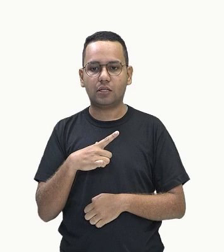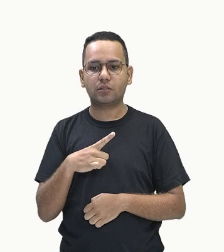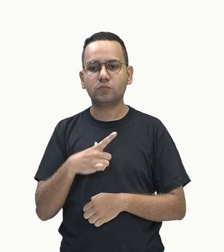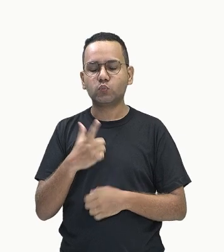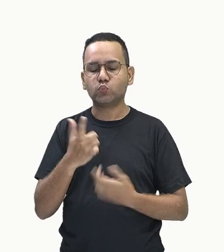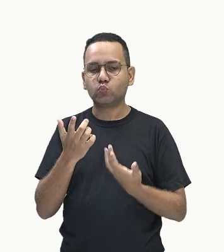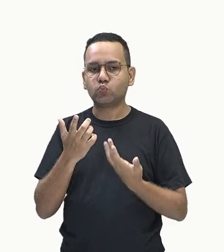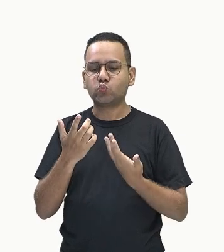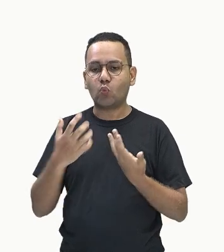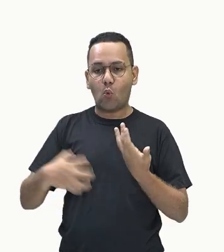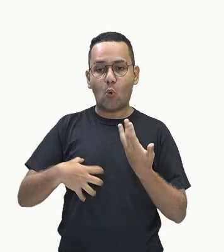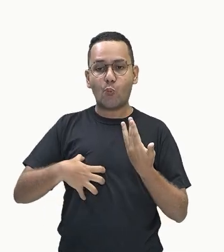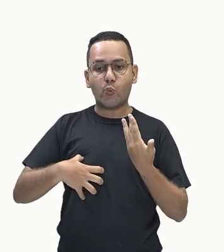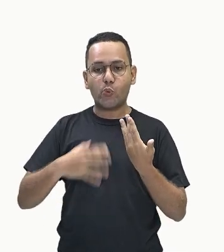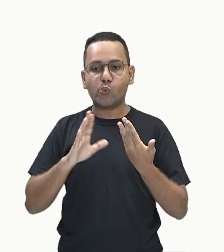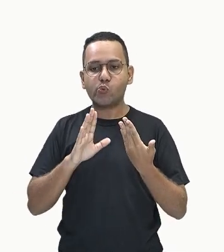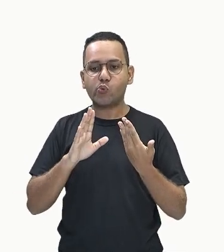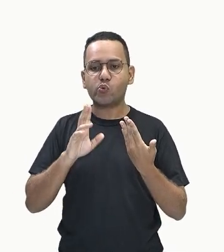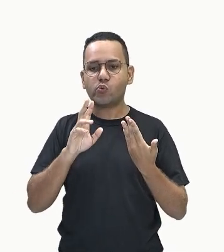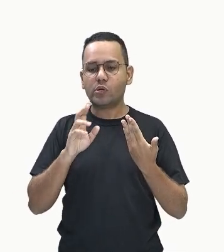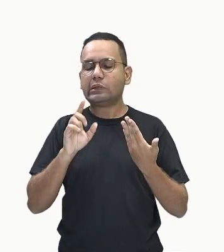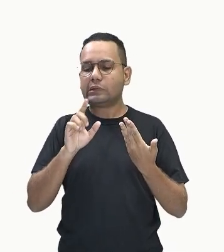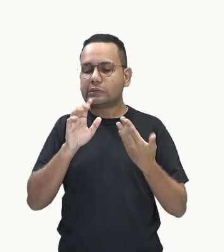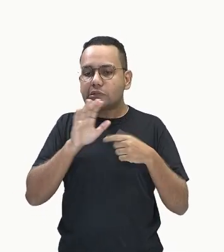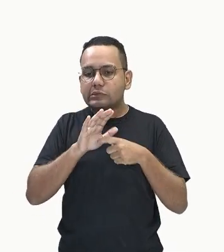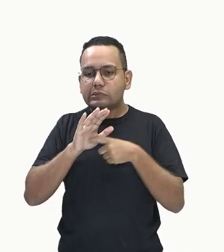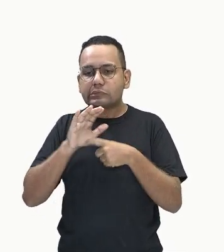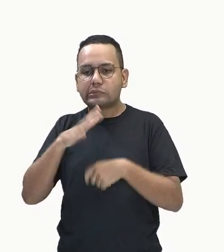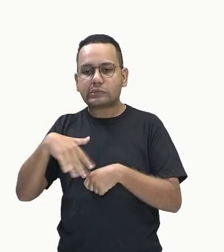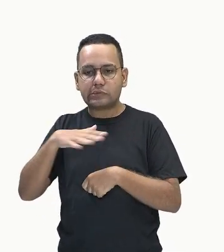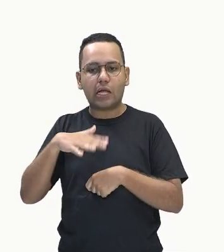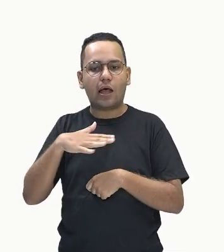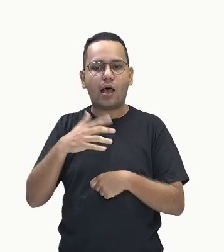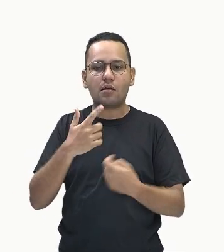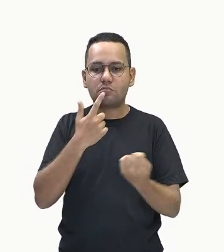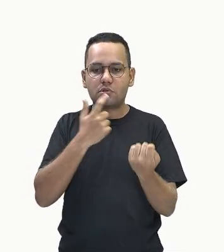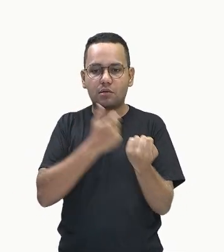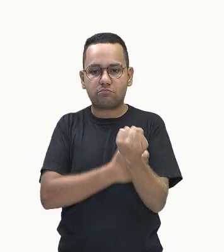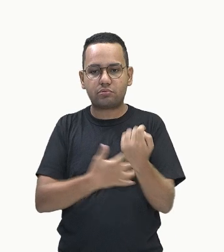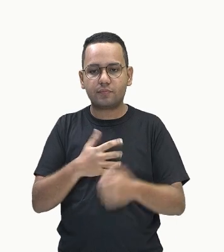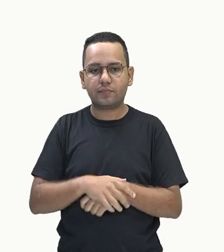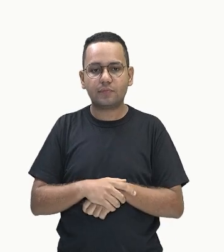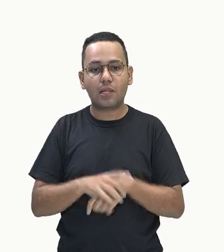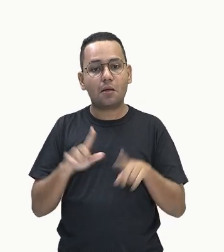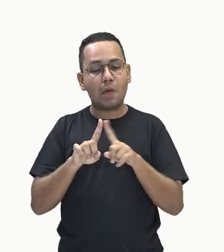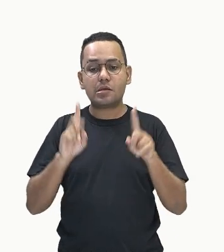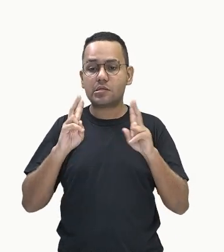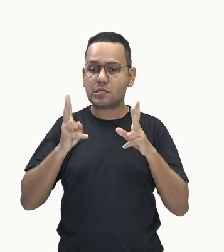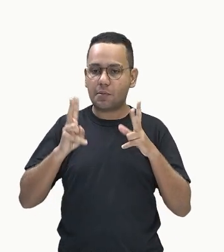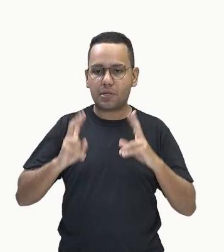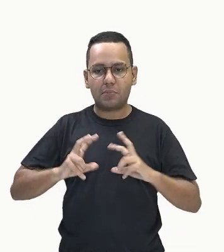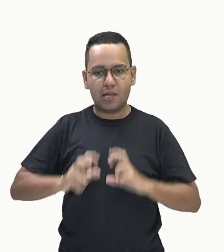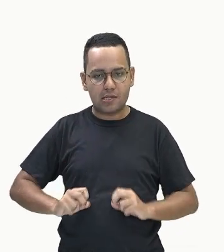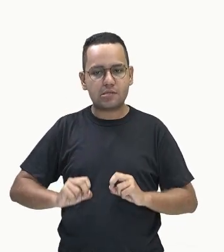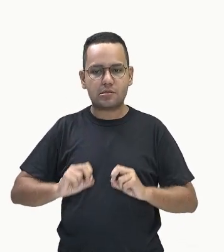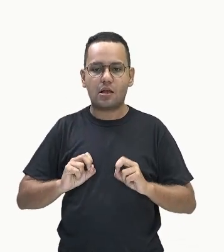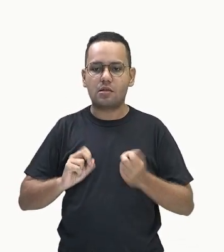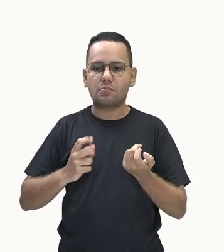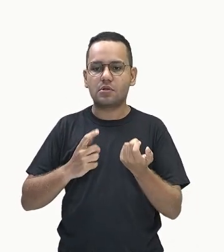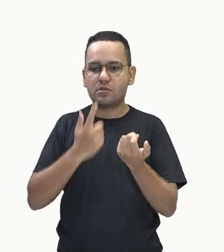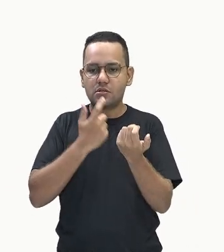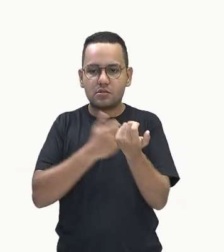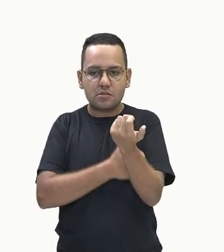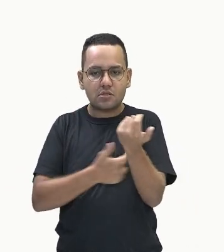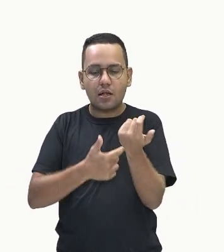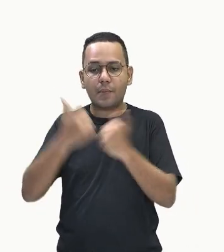existem também um número de células bastante conhecidas, a gente faz frequentemente exame de sangue para saber como está a nossa saúde. E o sangue ele é composto